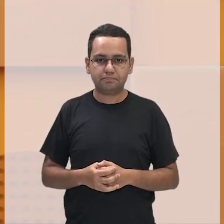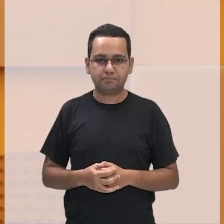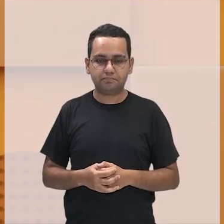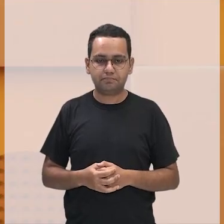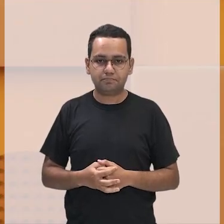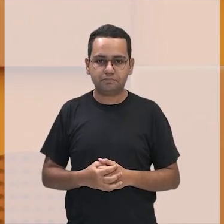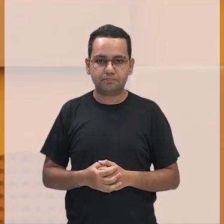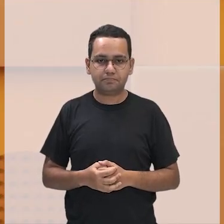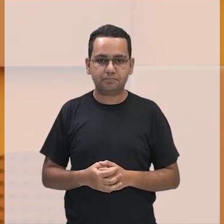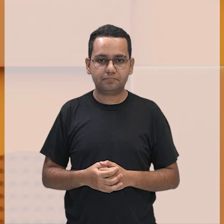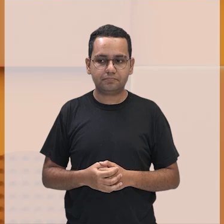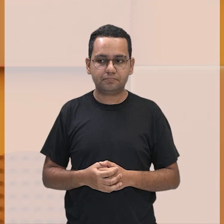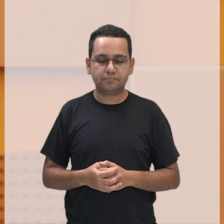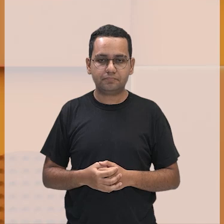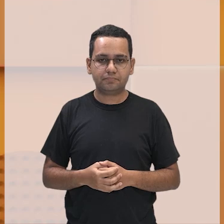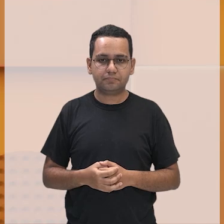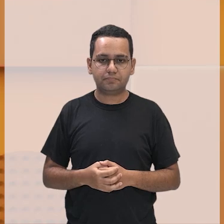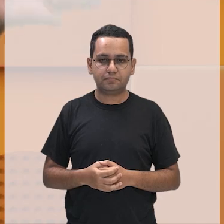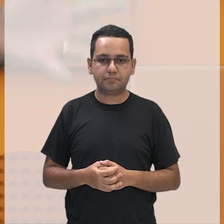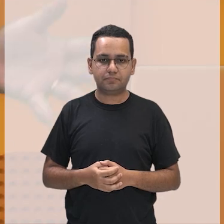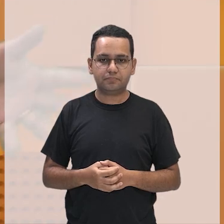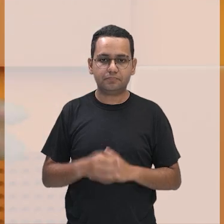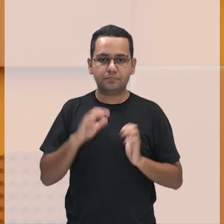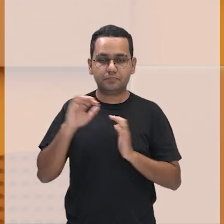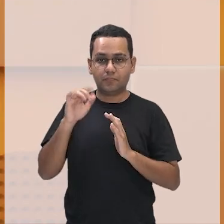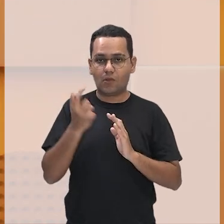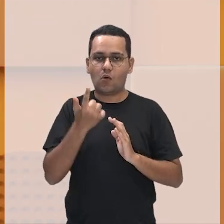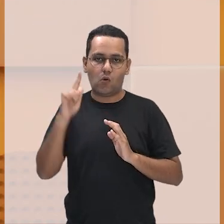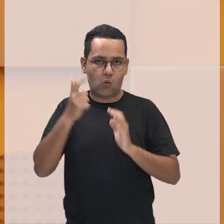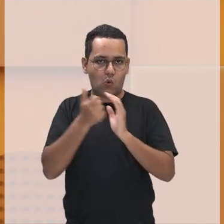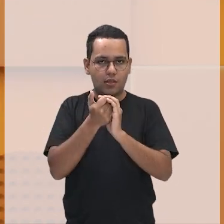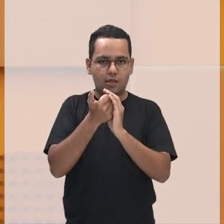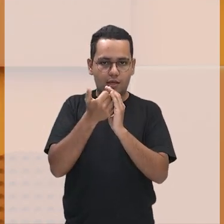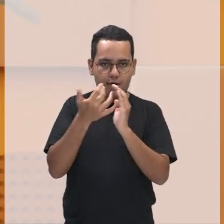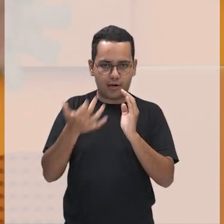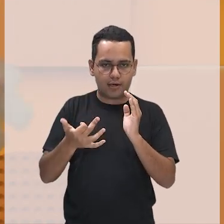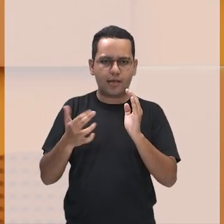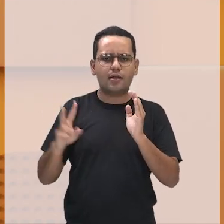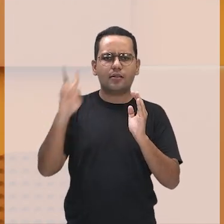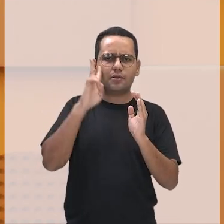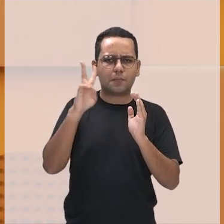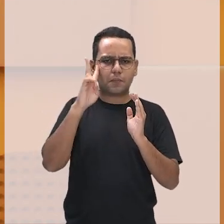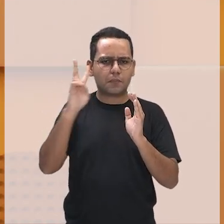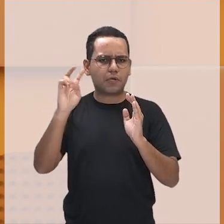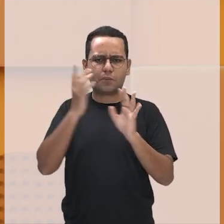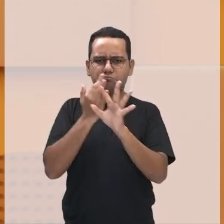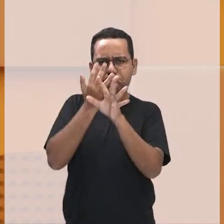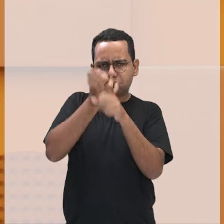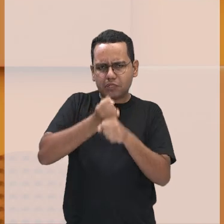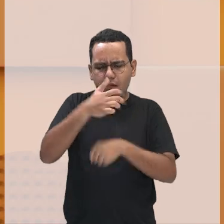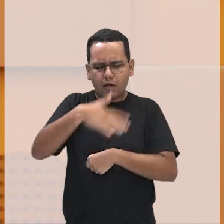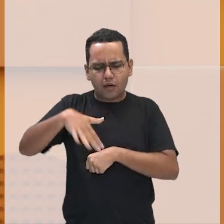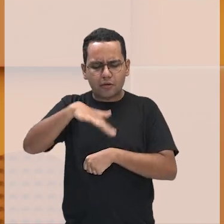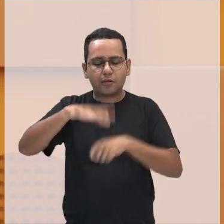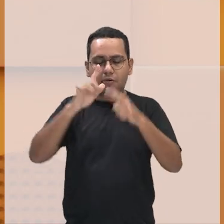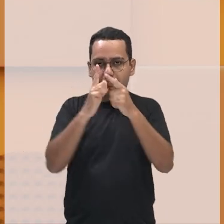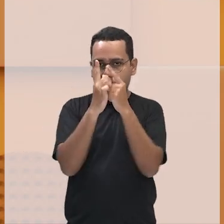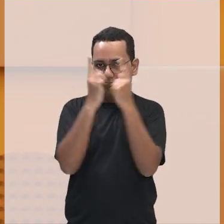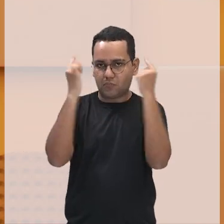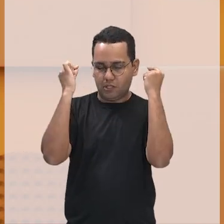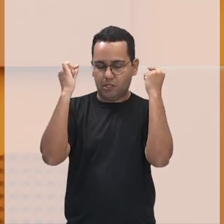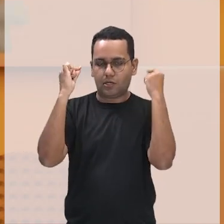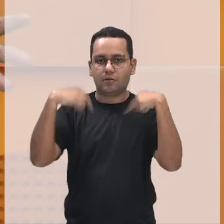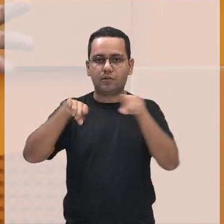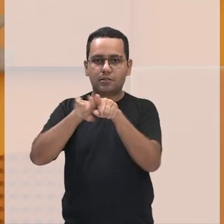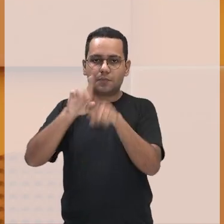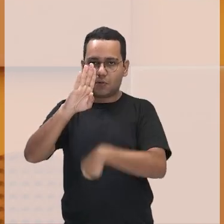uma outra caracterização, já que estamos então aí falando, né, lembrando aí um pouco sobre esse mundo greco-romano. Vamos falar agora sobre